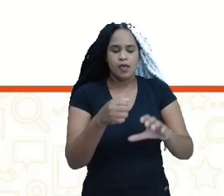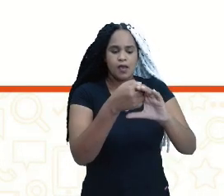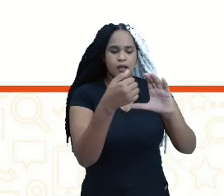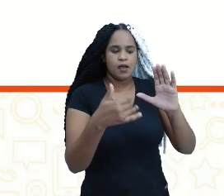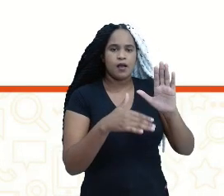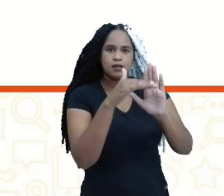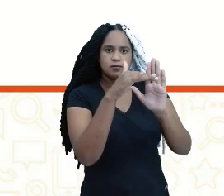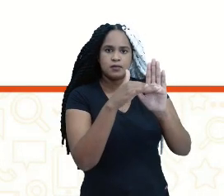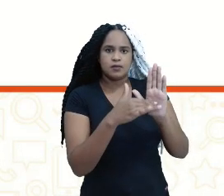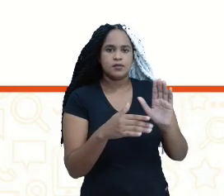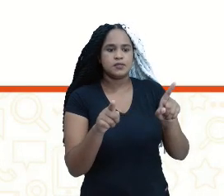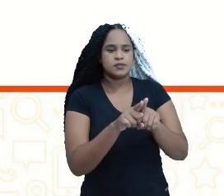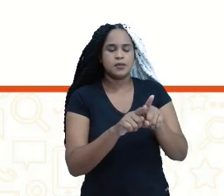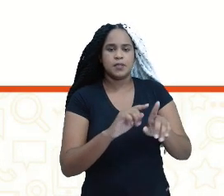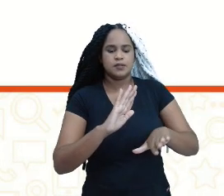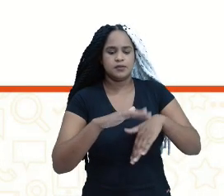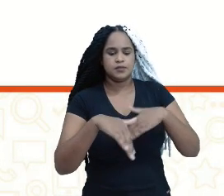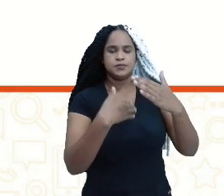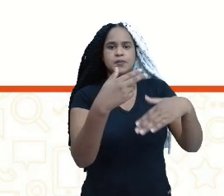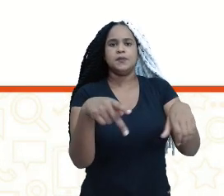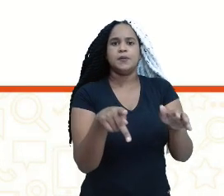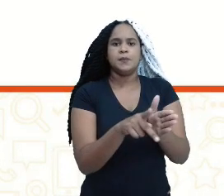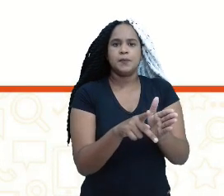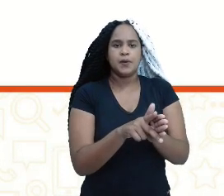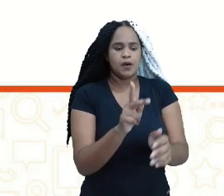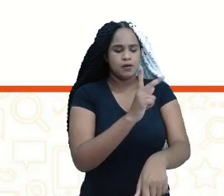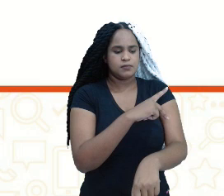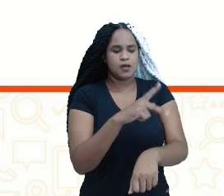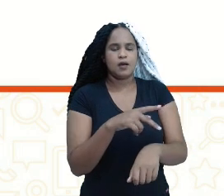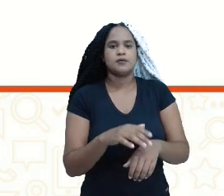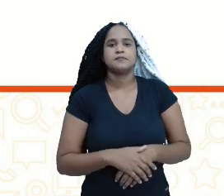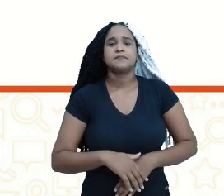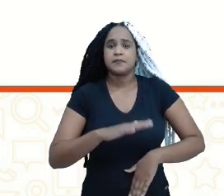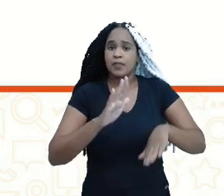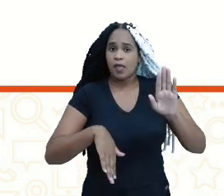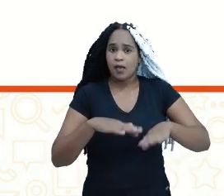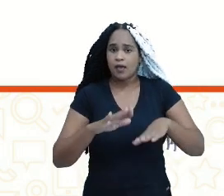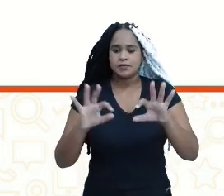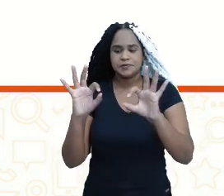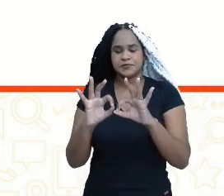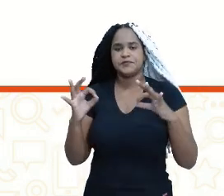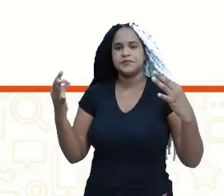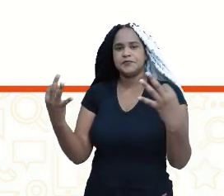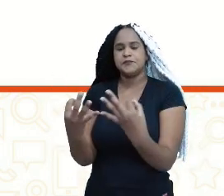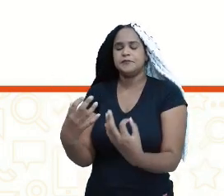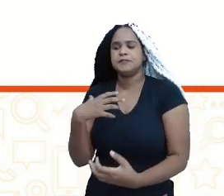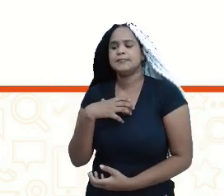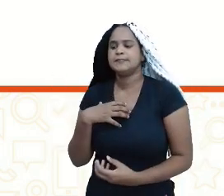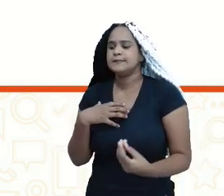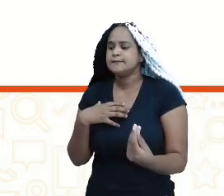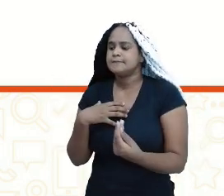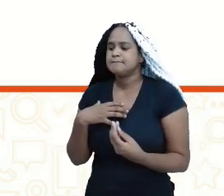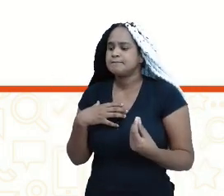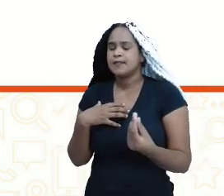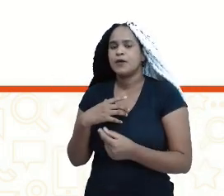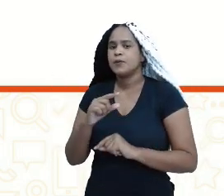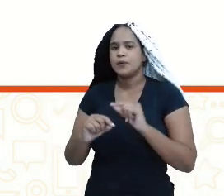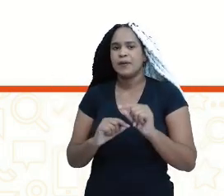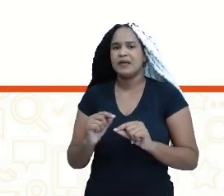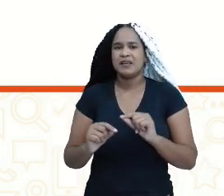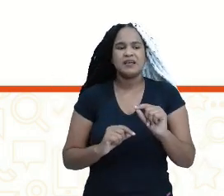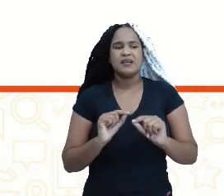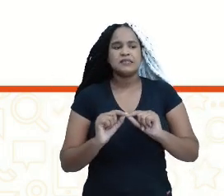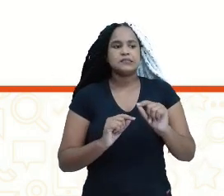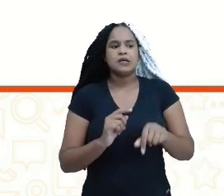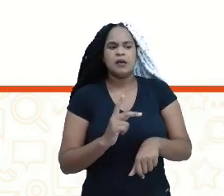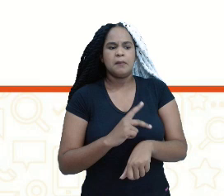processo de desenvolvimento pedagógico do estudante. Muitas vezes, a família tem aquela sensação de que o projeto está